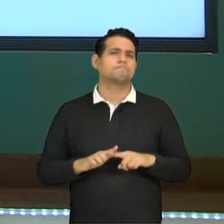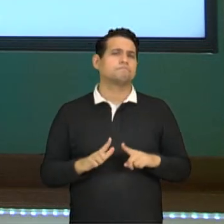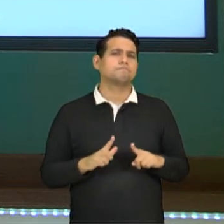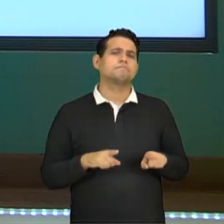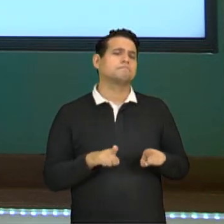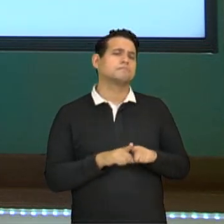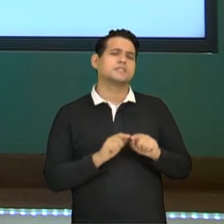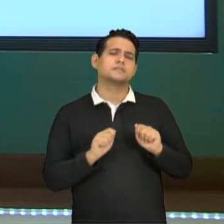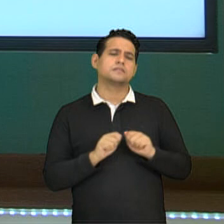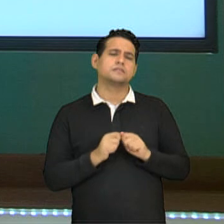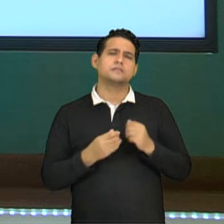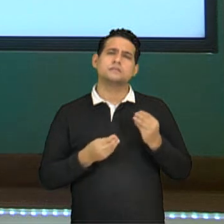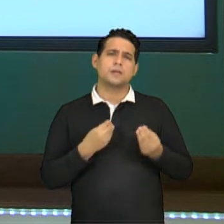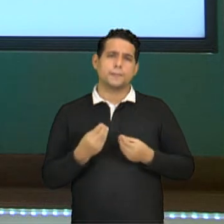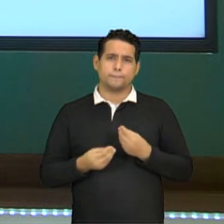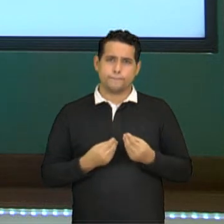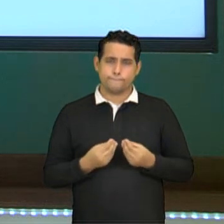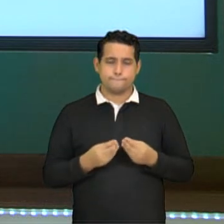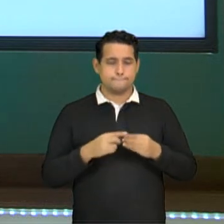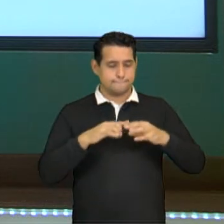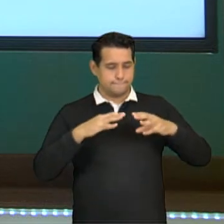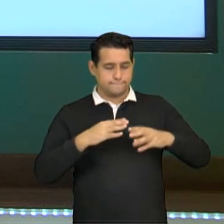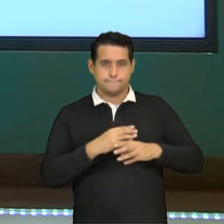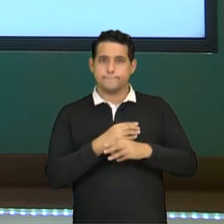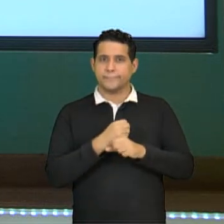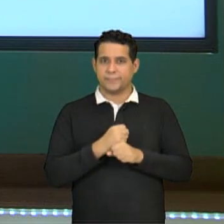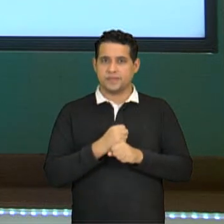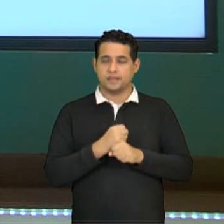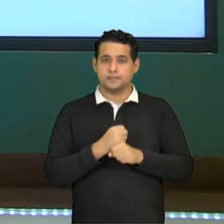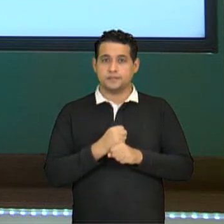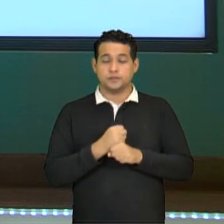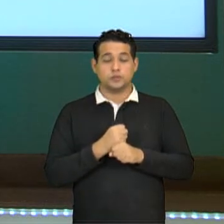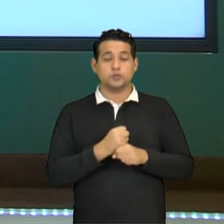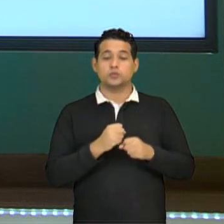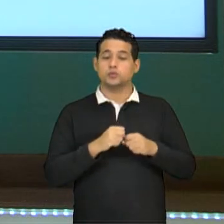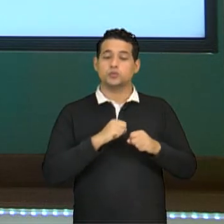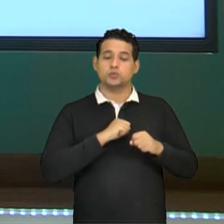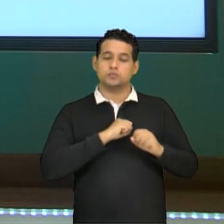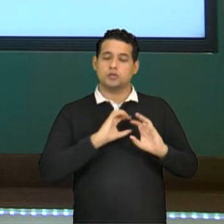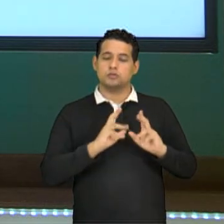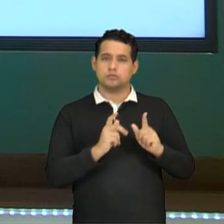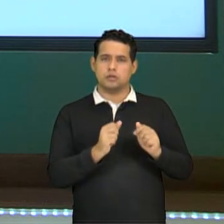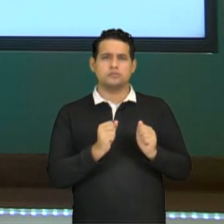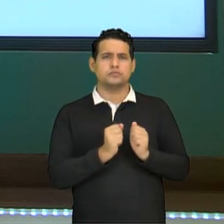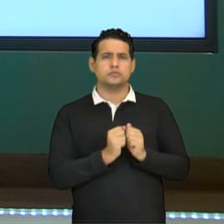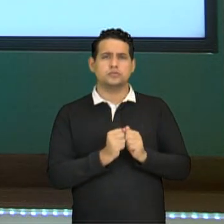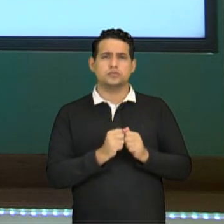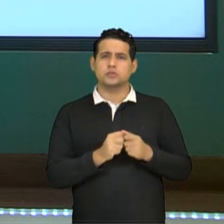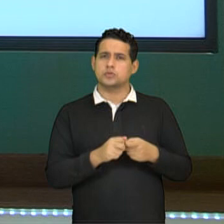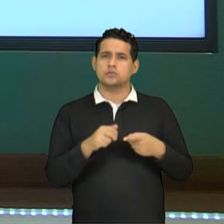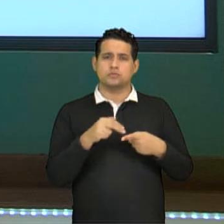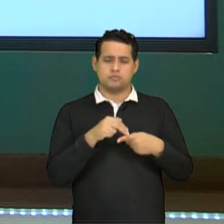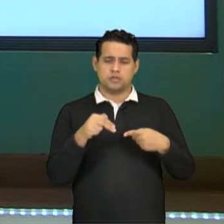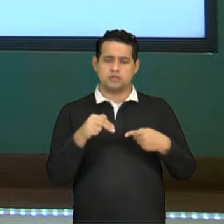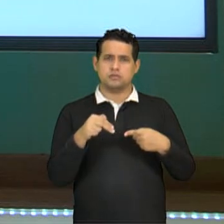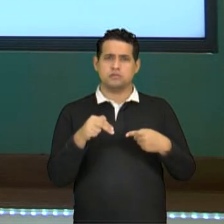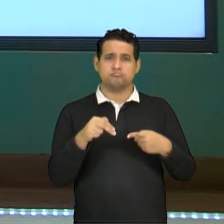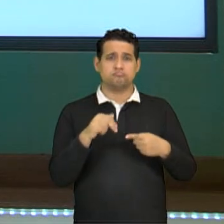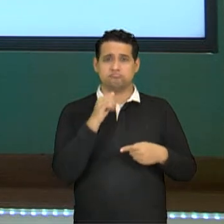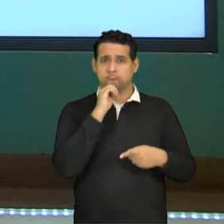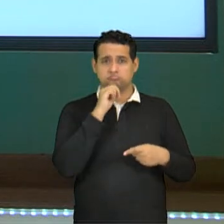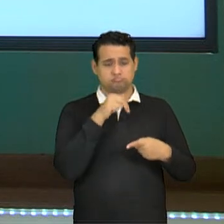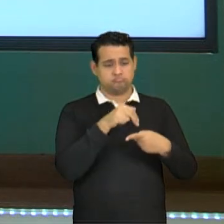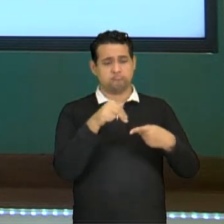eu poderia também fazer assim, ó. Eu multiplico a parte inteira com o numerador, com a parte de cima